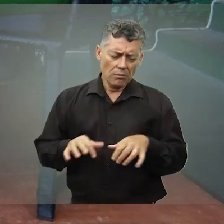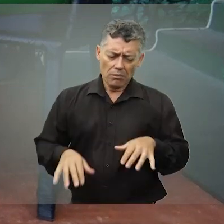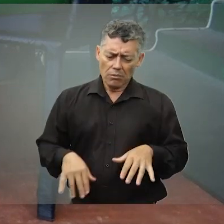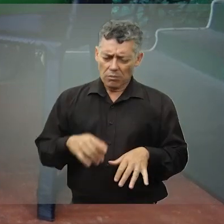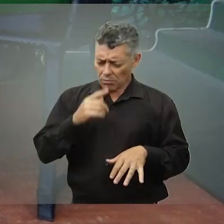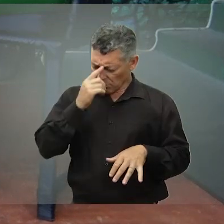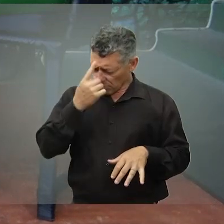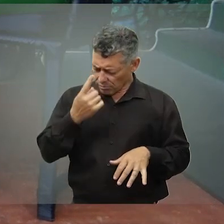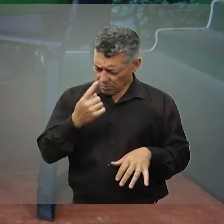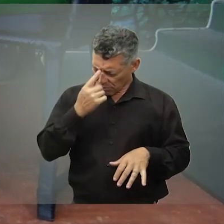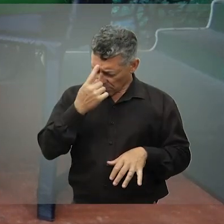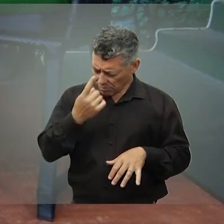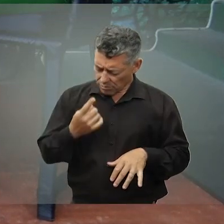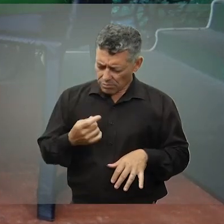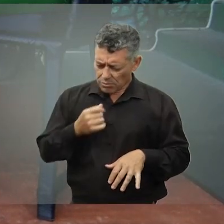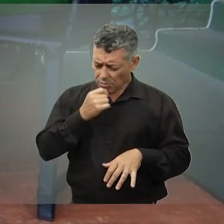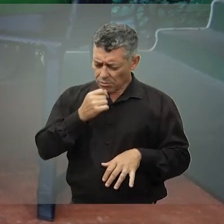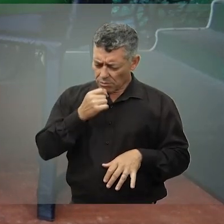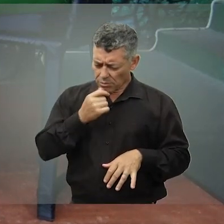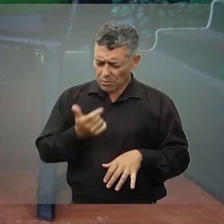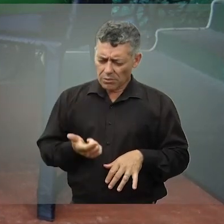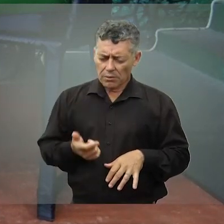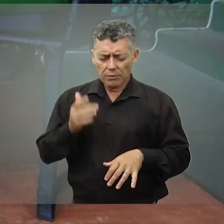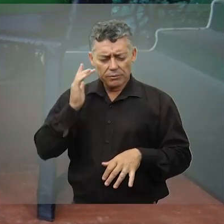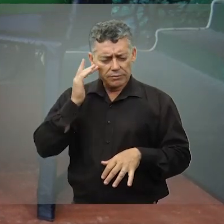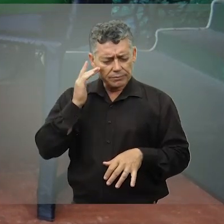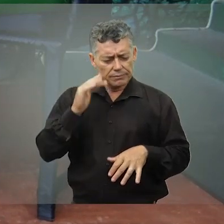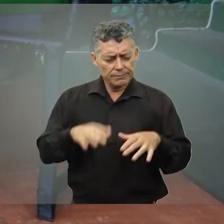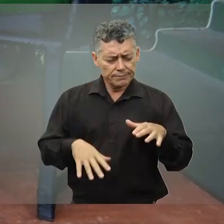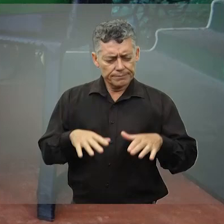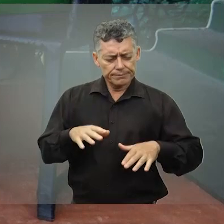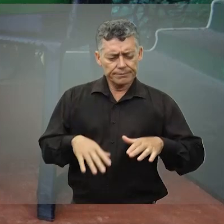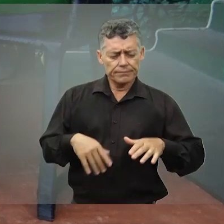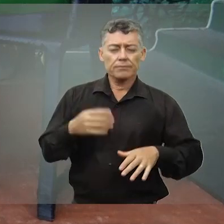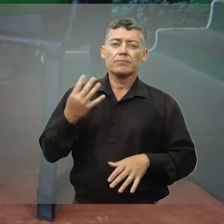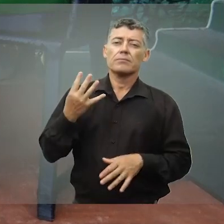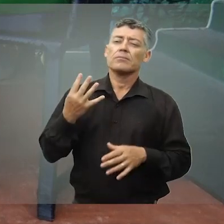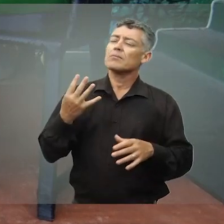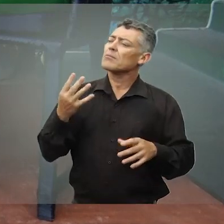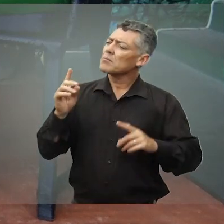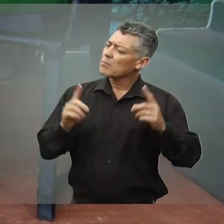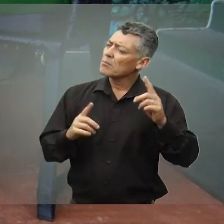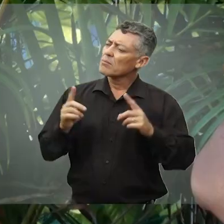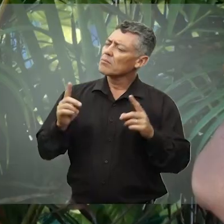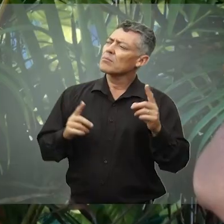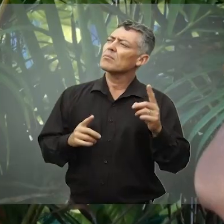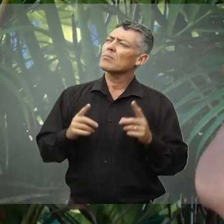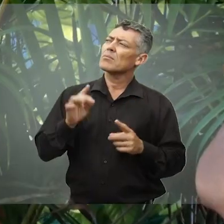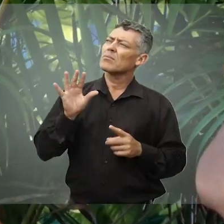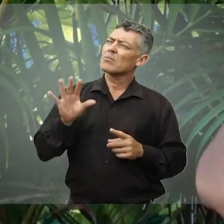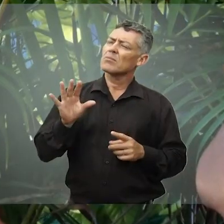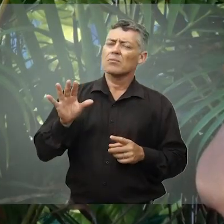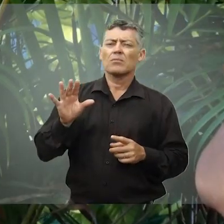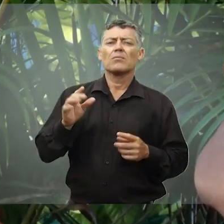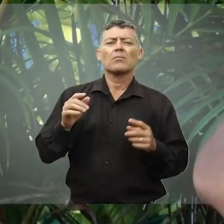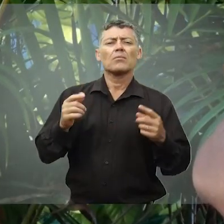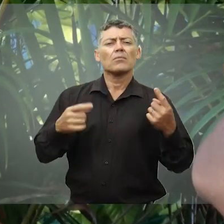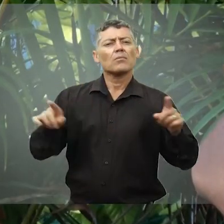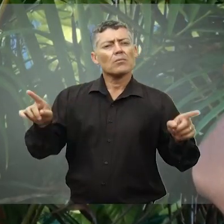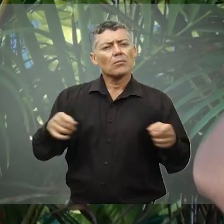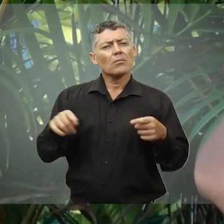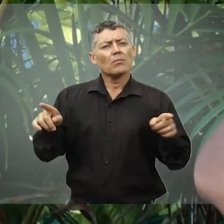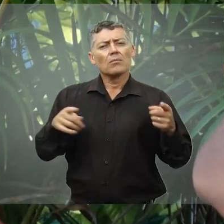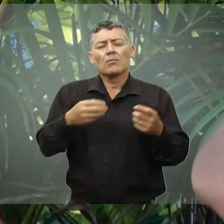para compor. Tenho, eu acho que umas 4 músicas só gravadas, 4 ou 5 músicas gravadas que